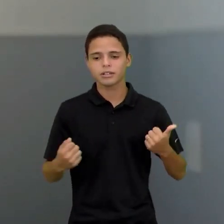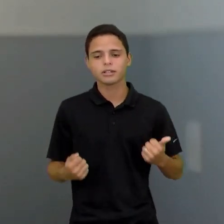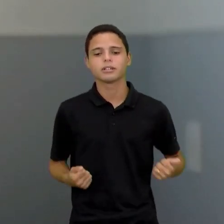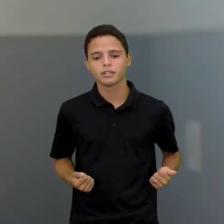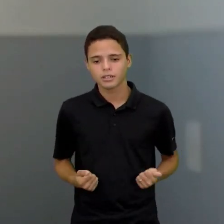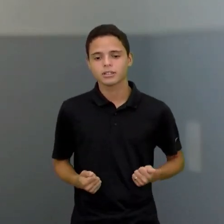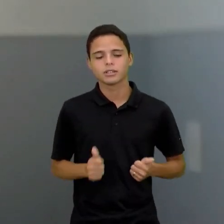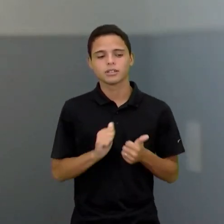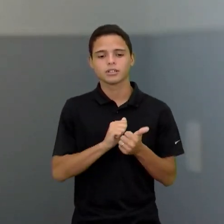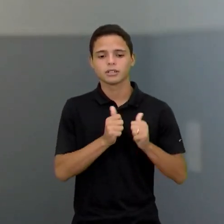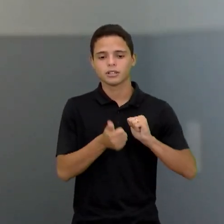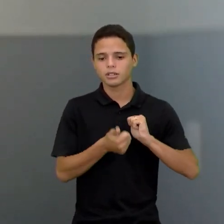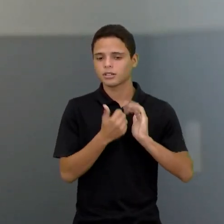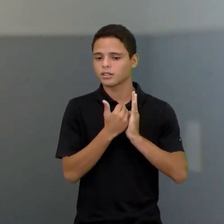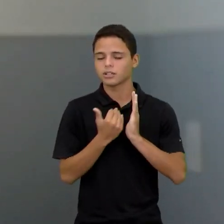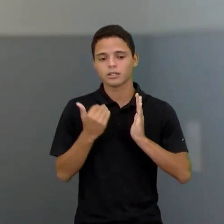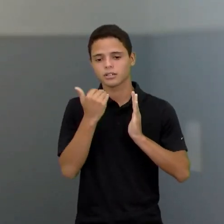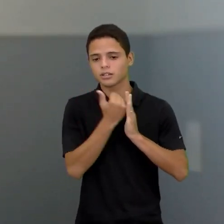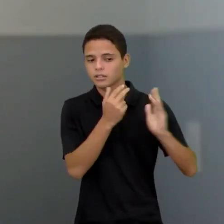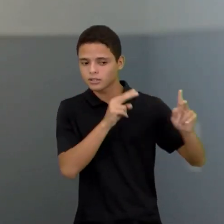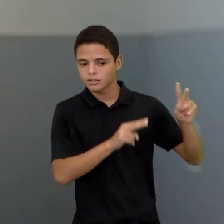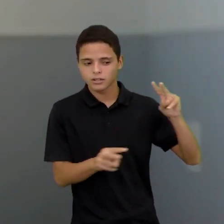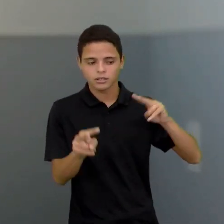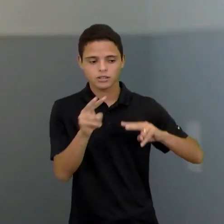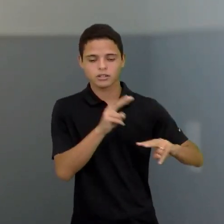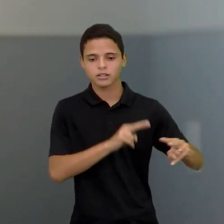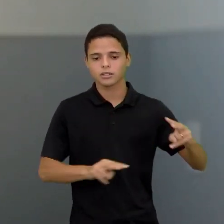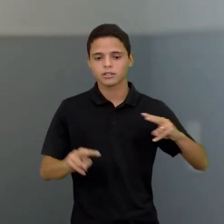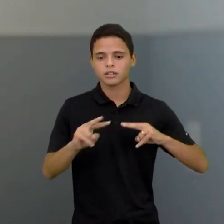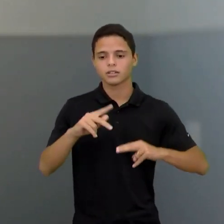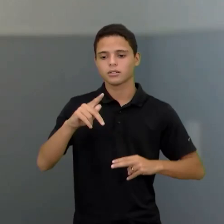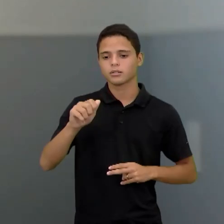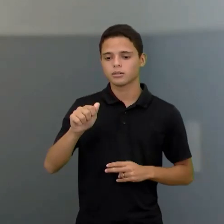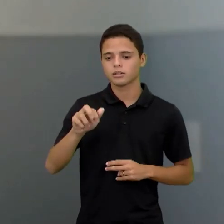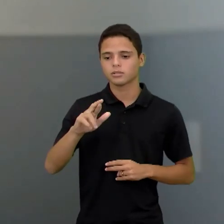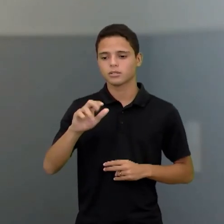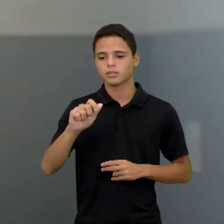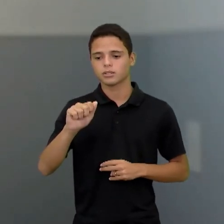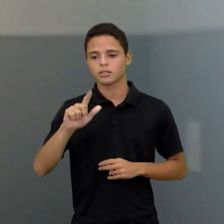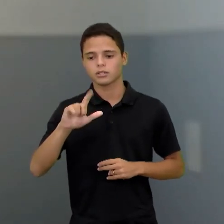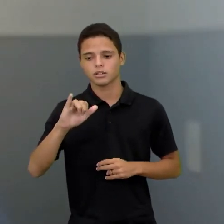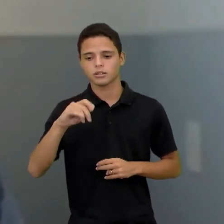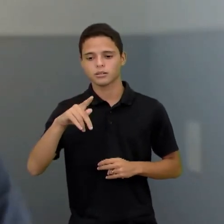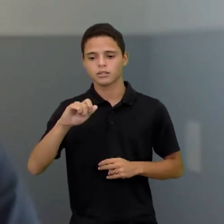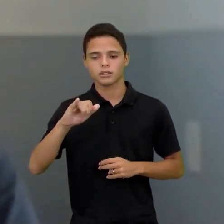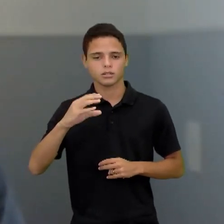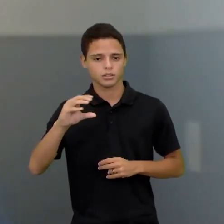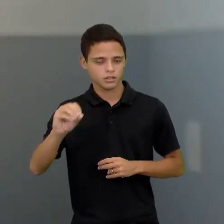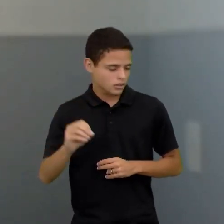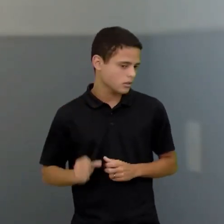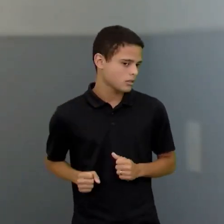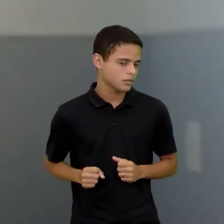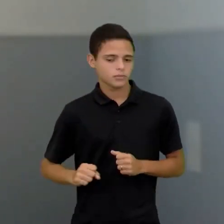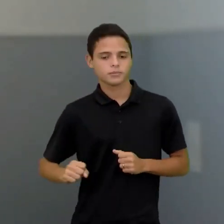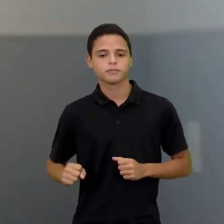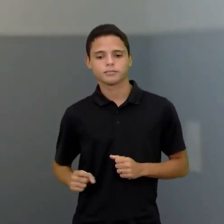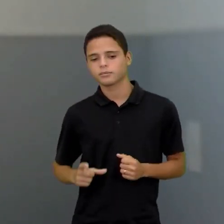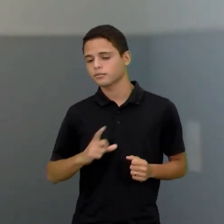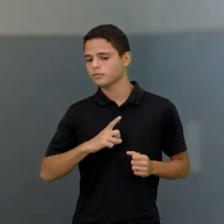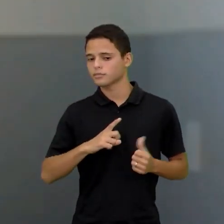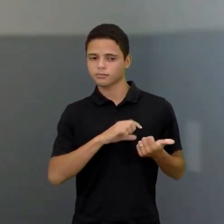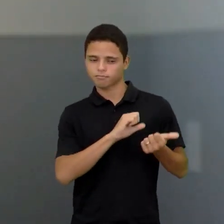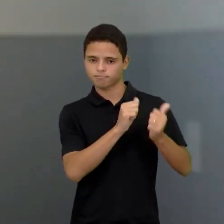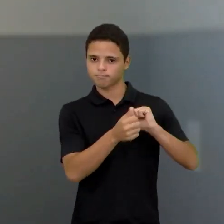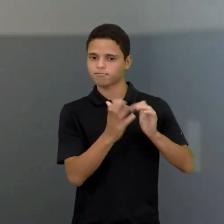mais assistidos do ramo de esporte paralímpico. É um esporte que tem uma característica que traz muito do que a Michele